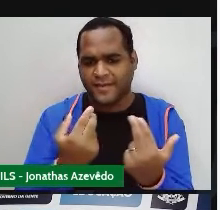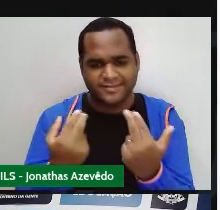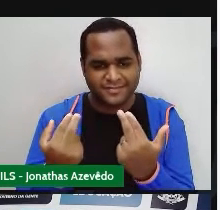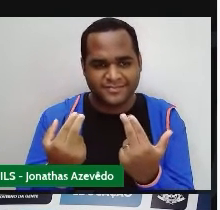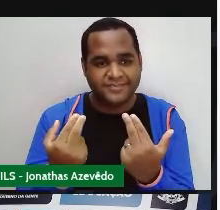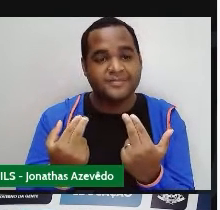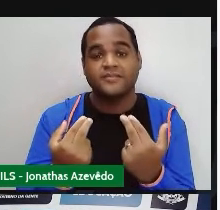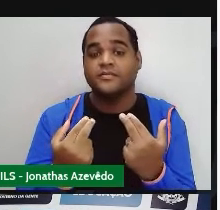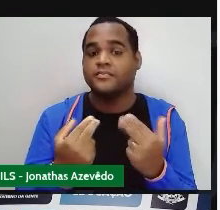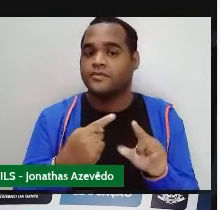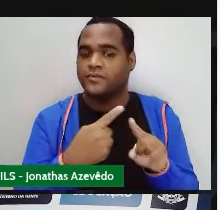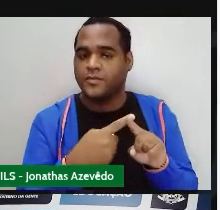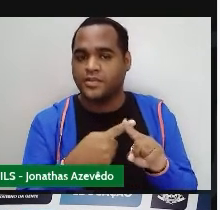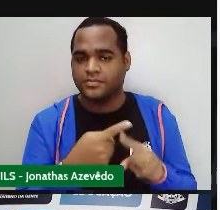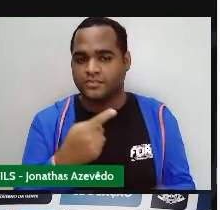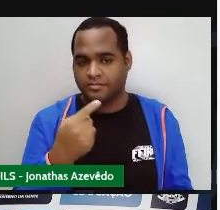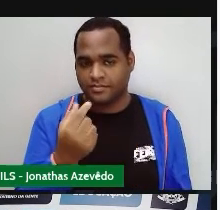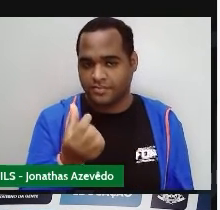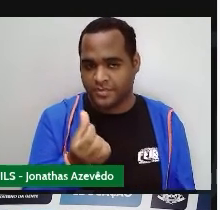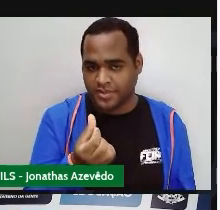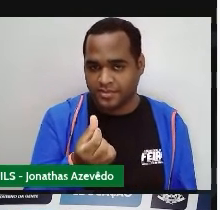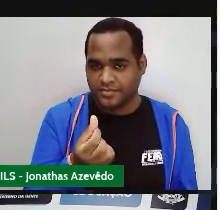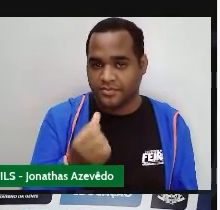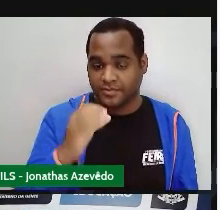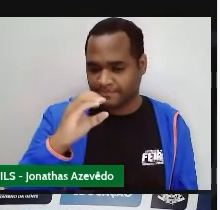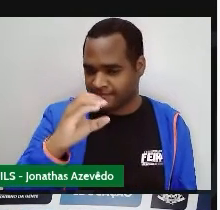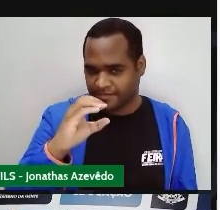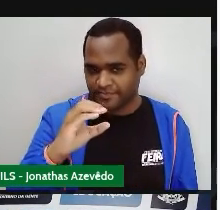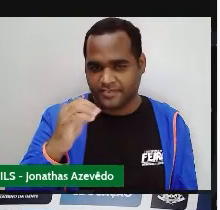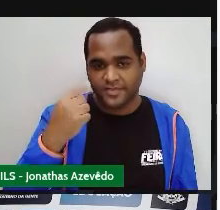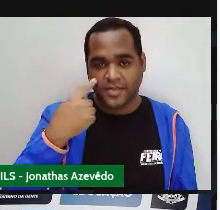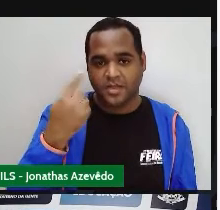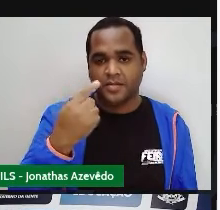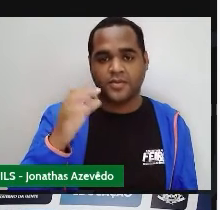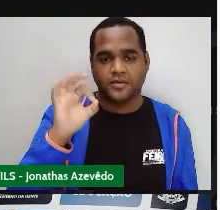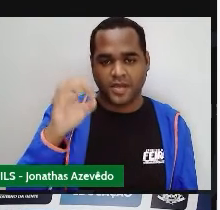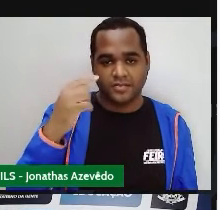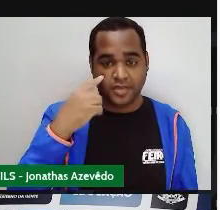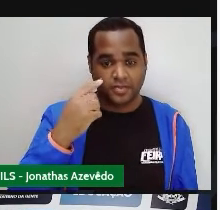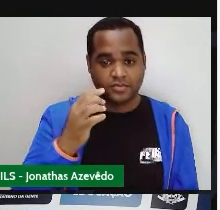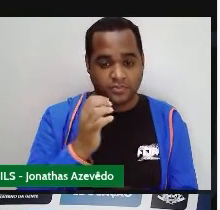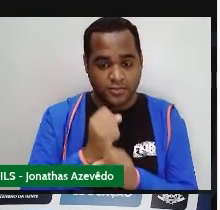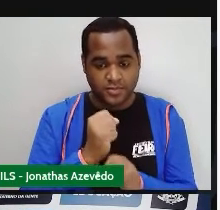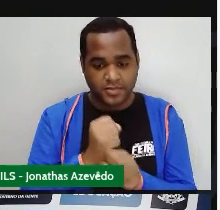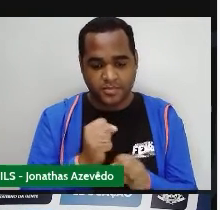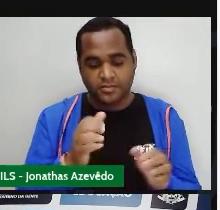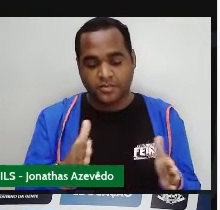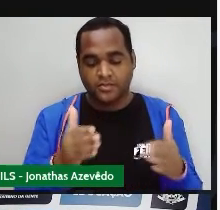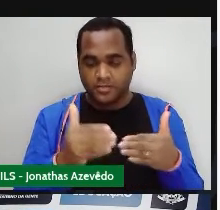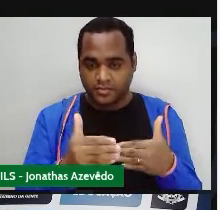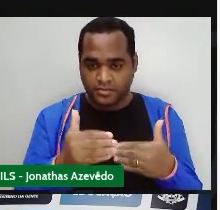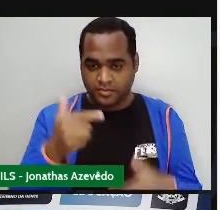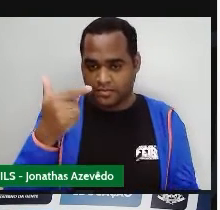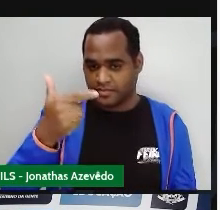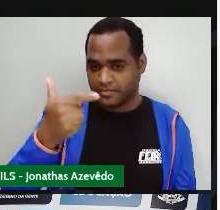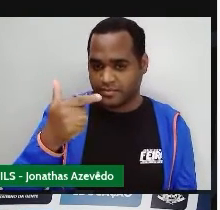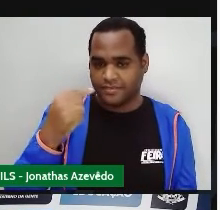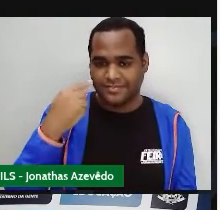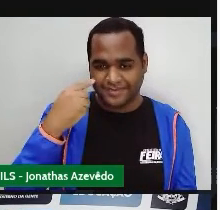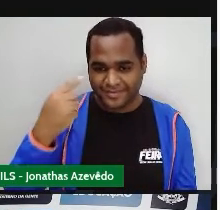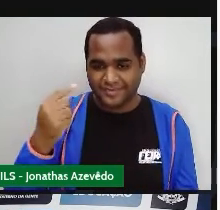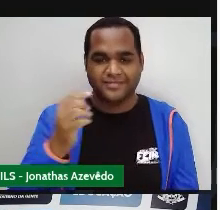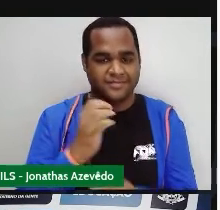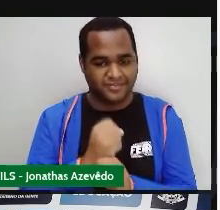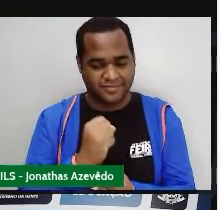né porque se nessa primeira equação é quantidade de cubo que também na segunda equação significa a